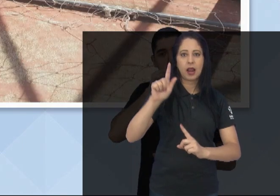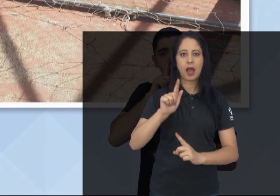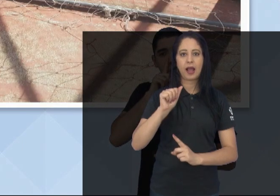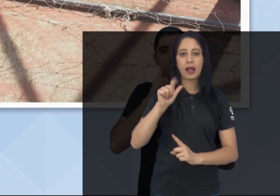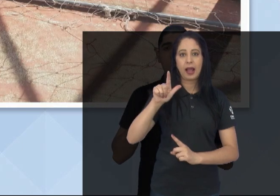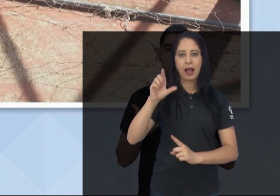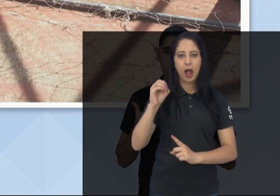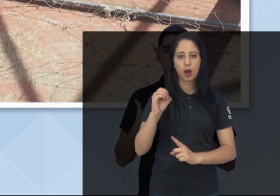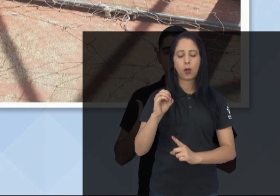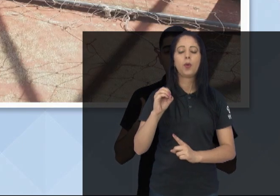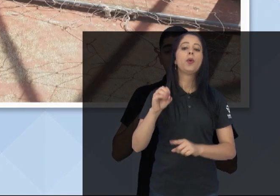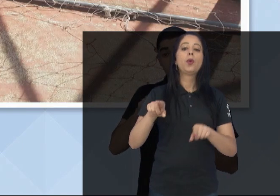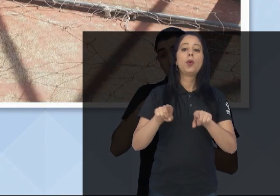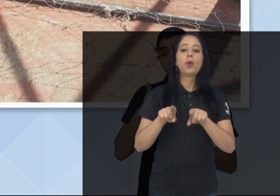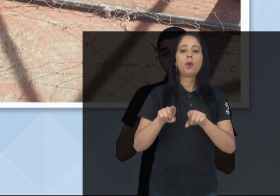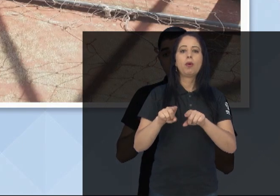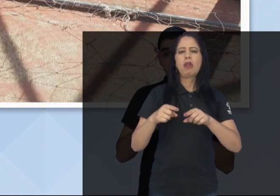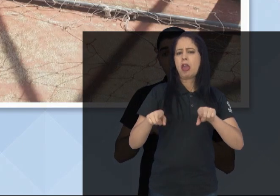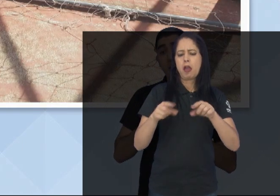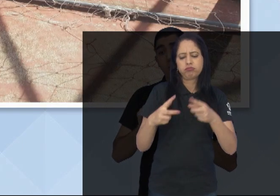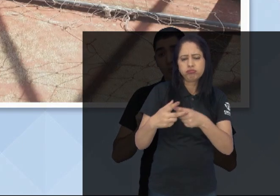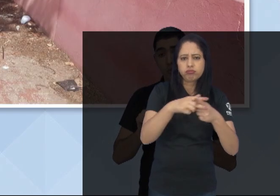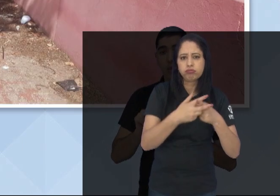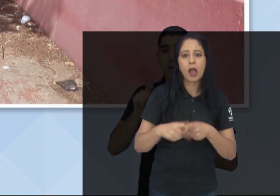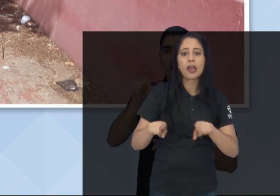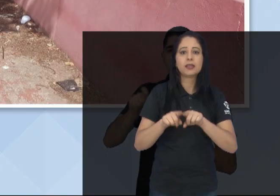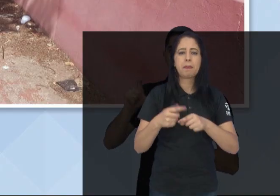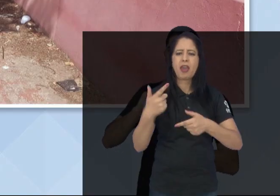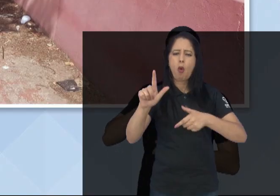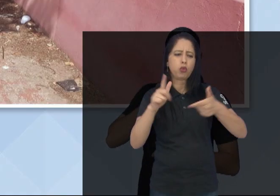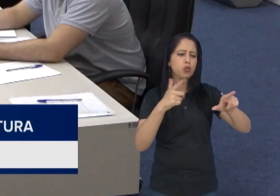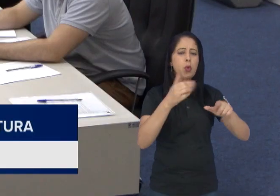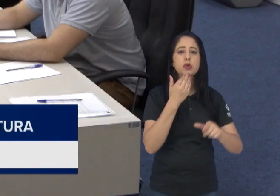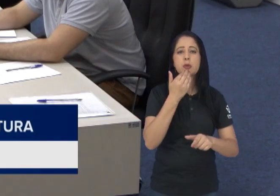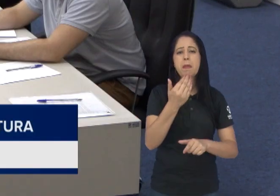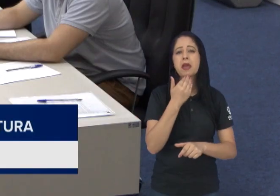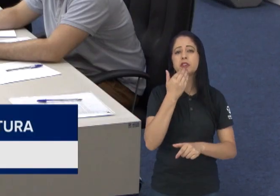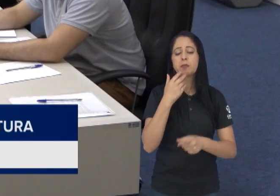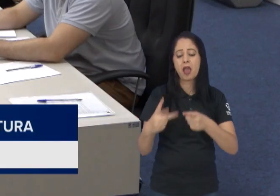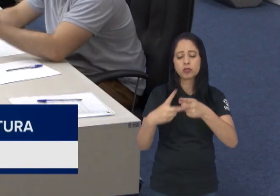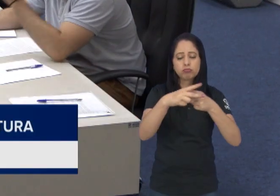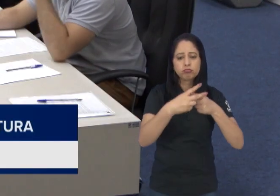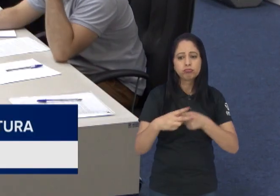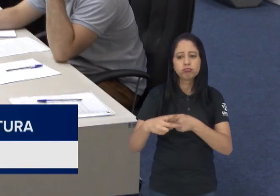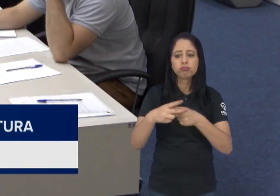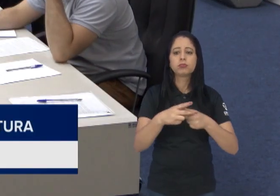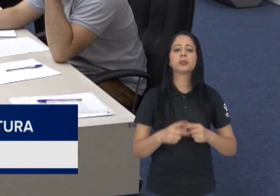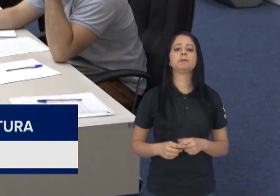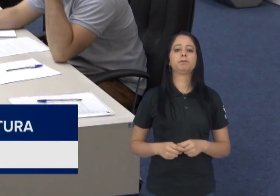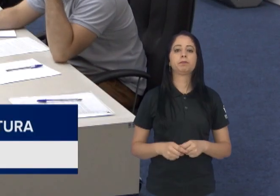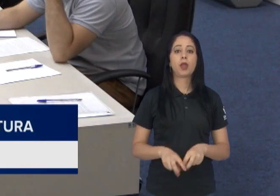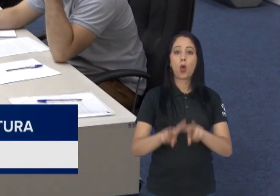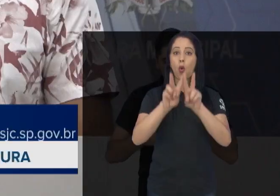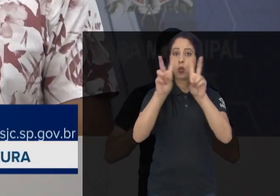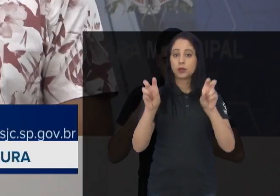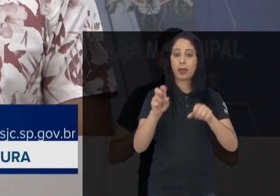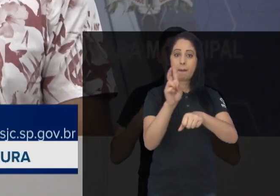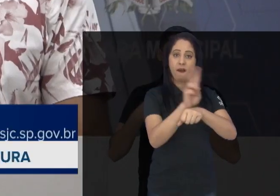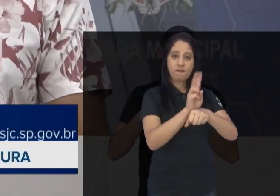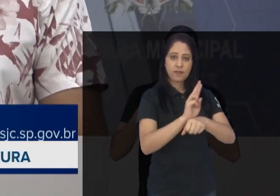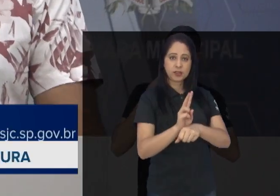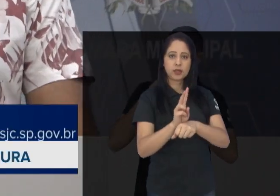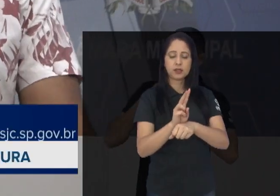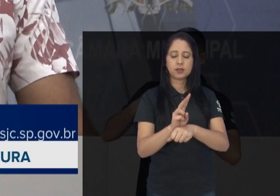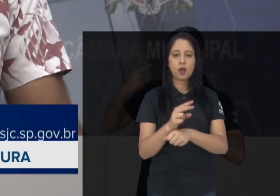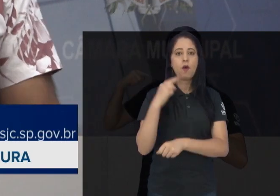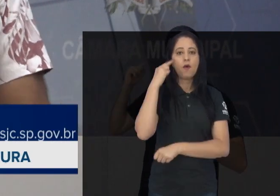Branco e outros pedidos voltados para a manutenção pública. Levantando o tema de fiscalização, o